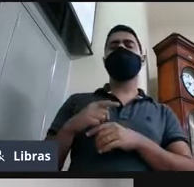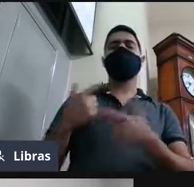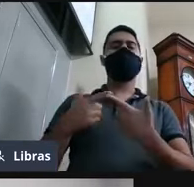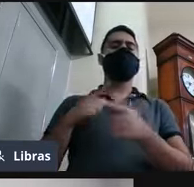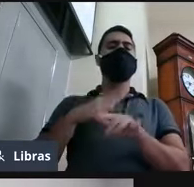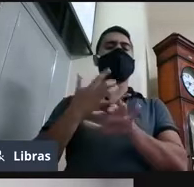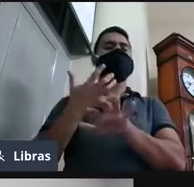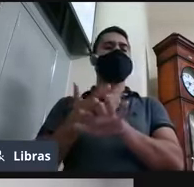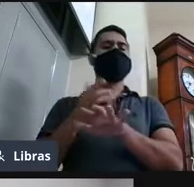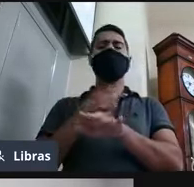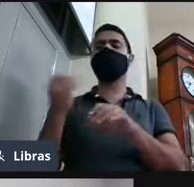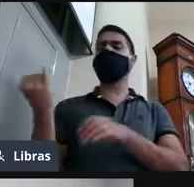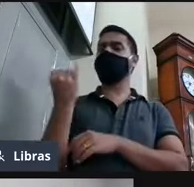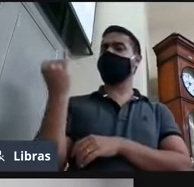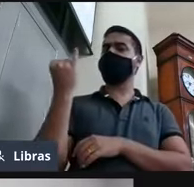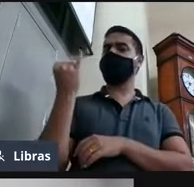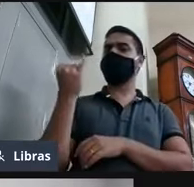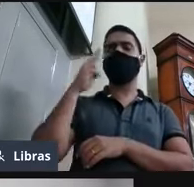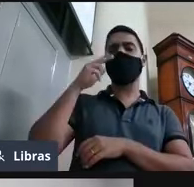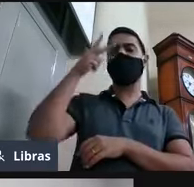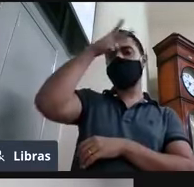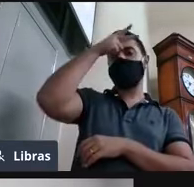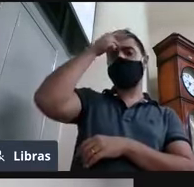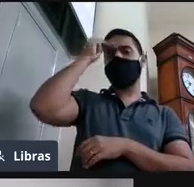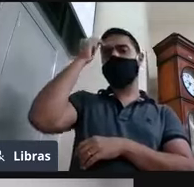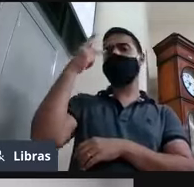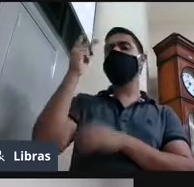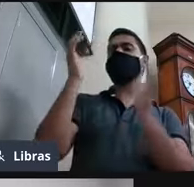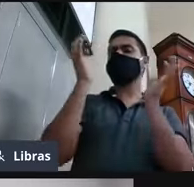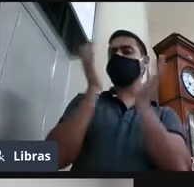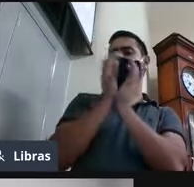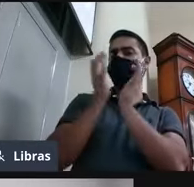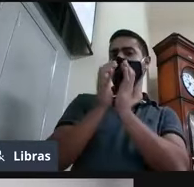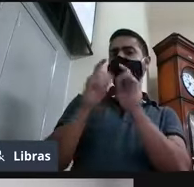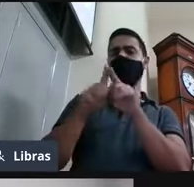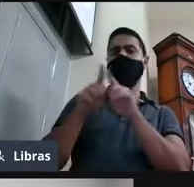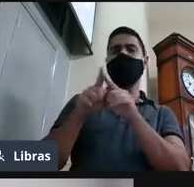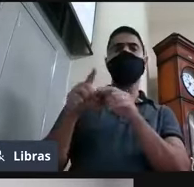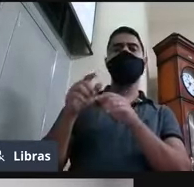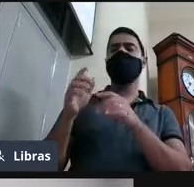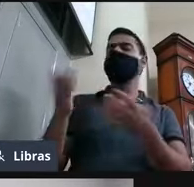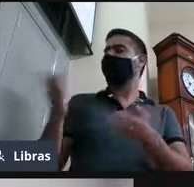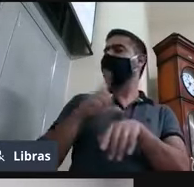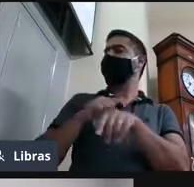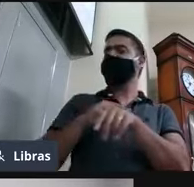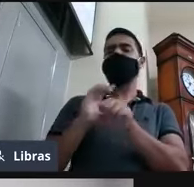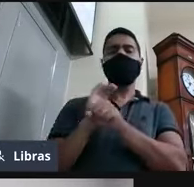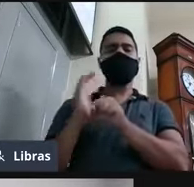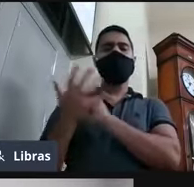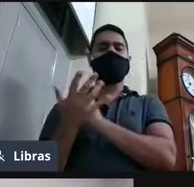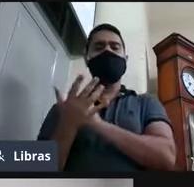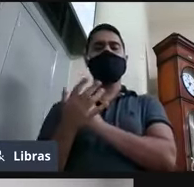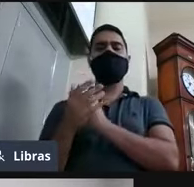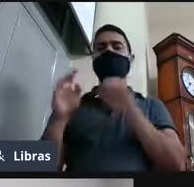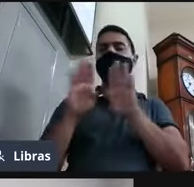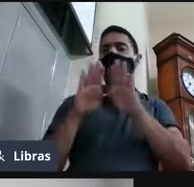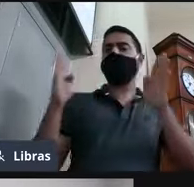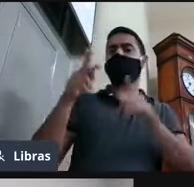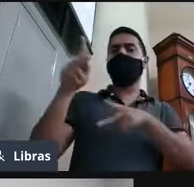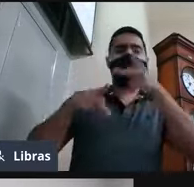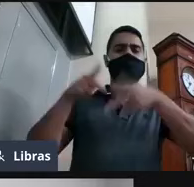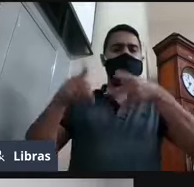tão nobre, a gente vê o prefeito aqui, toda a sua equipe, mesmo no meio de uma pandemia, a gente não abriu essa casa para o